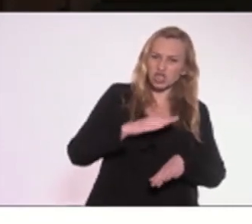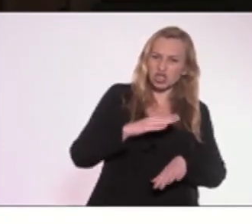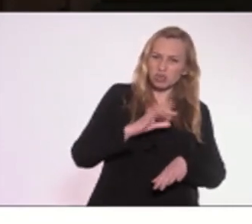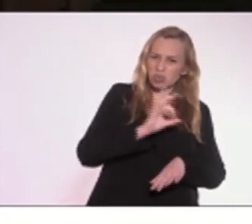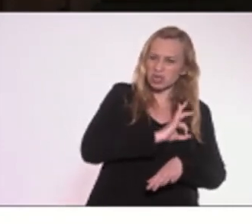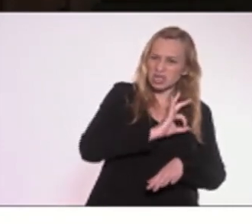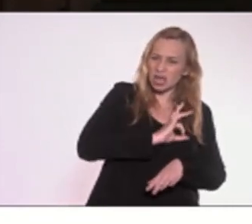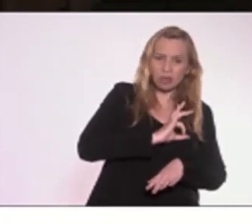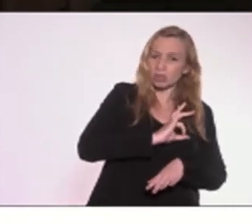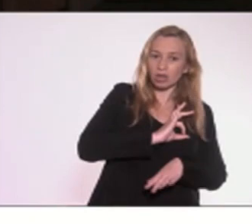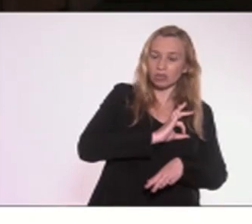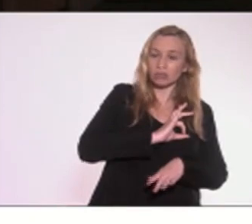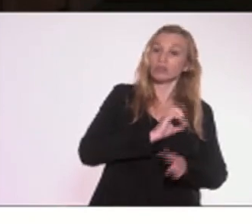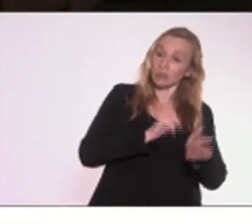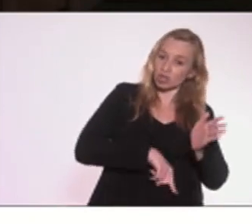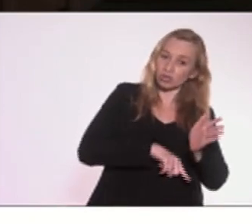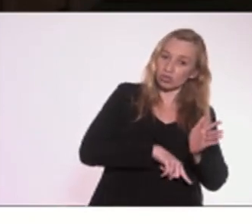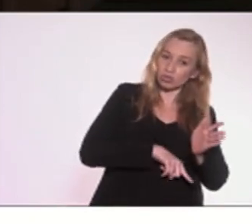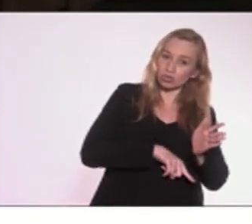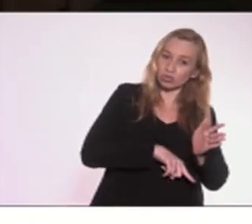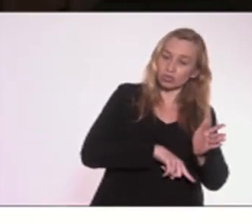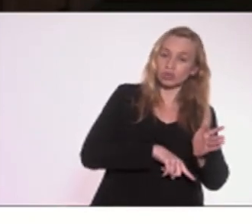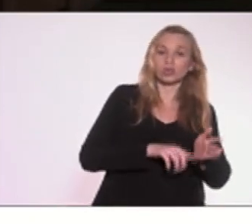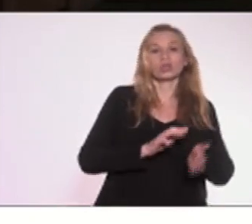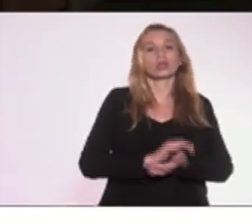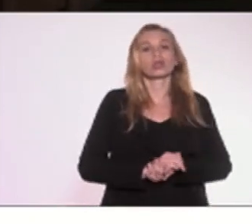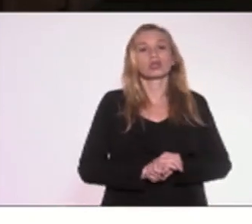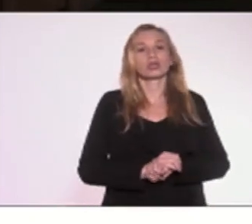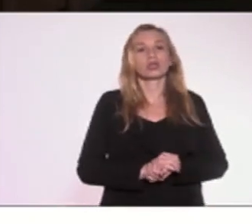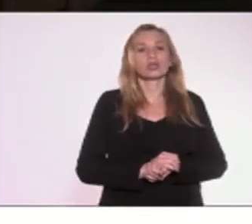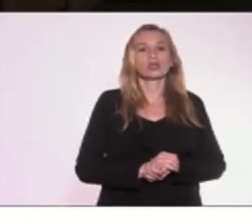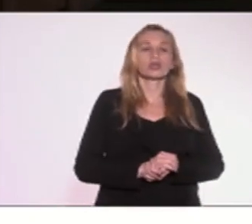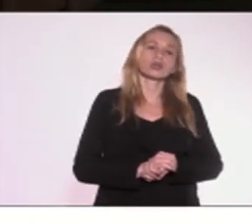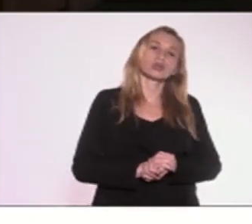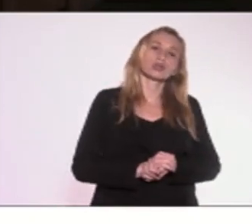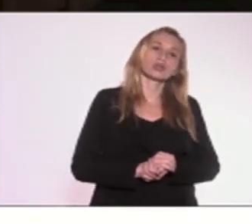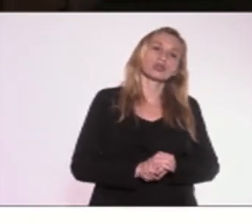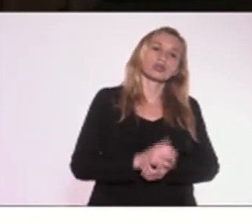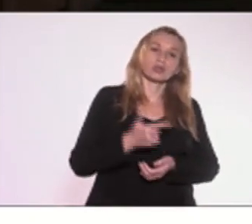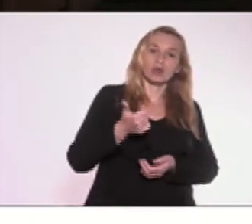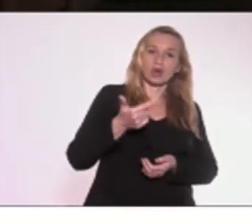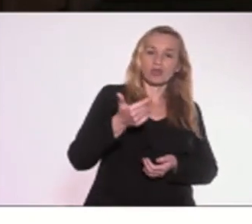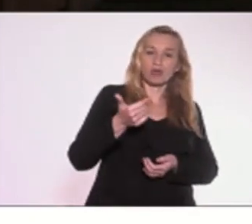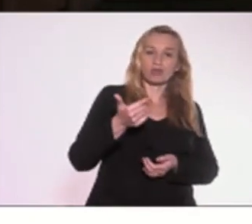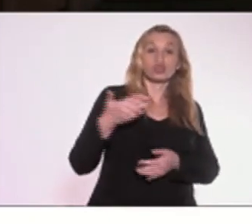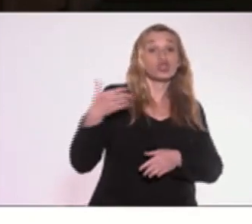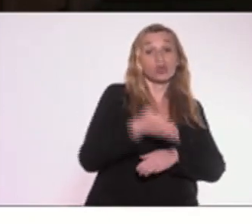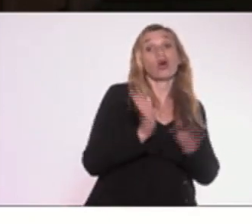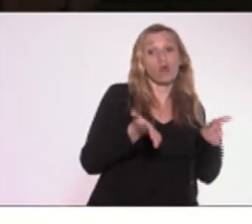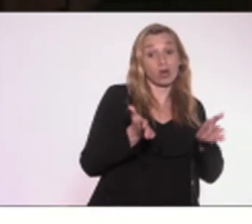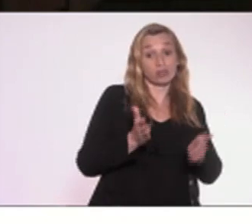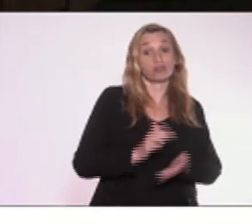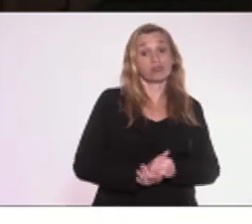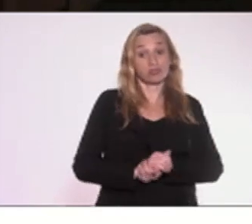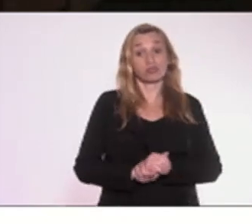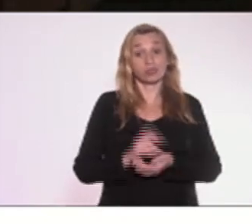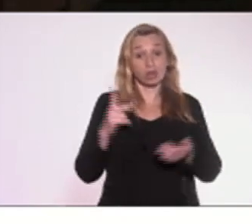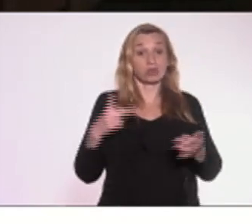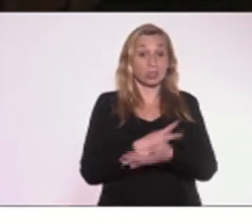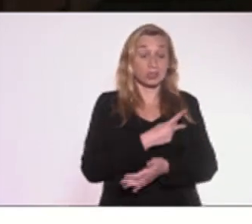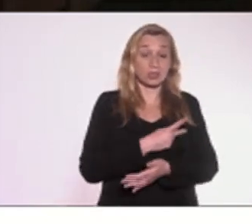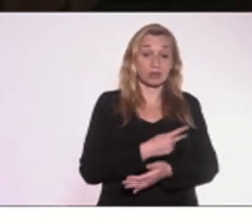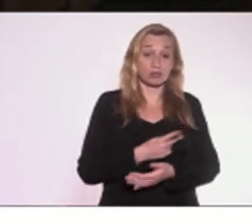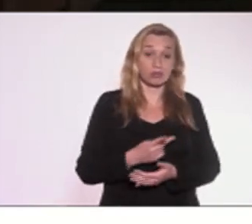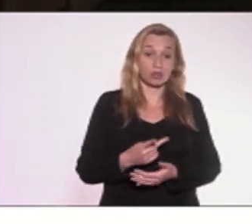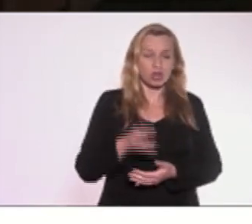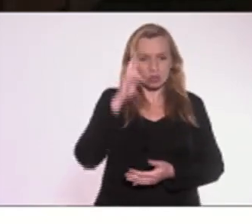pouquinho mais de termos de viatura, pistola só chegou agora. O que está acontecendo é